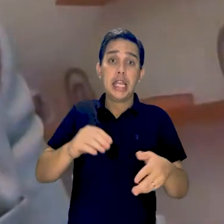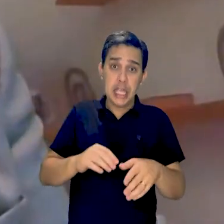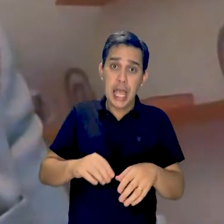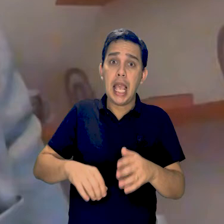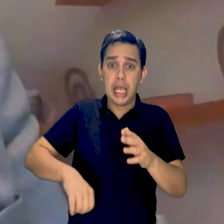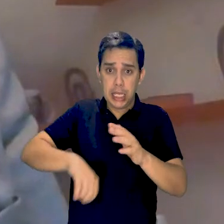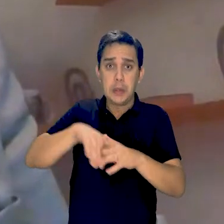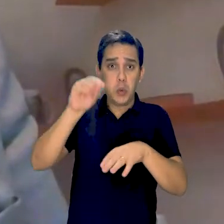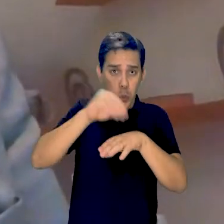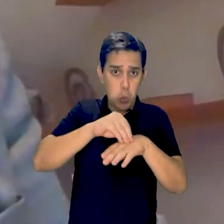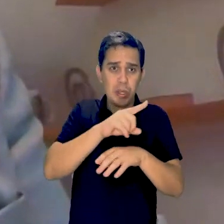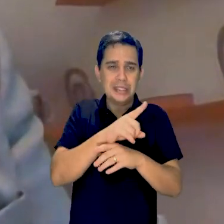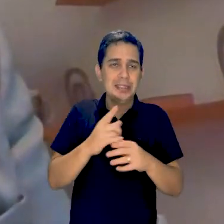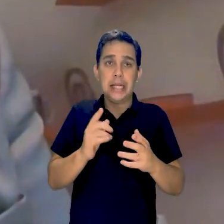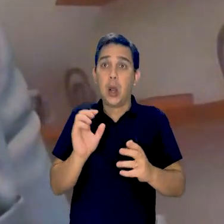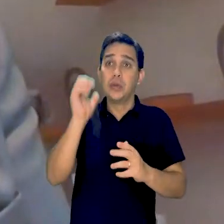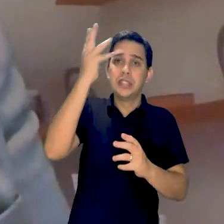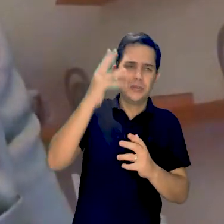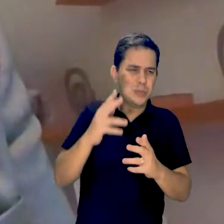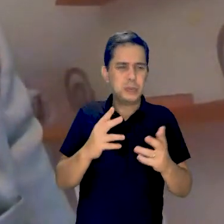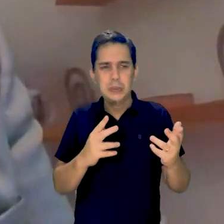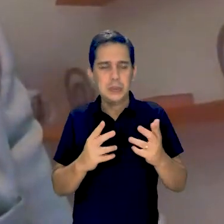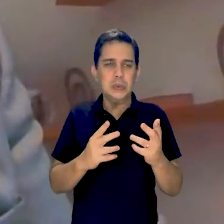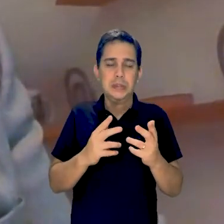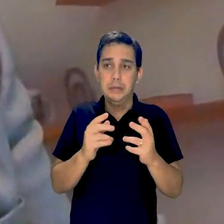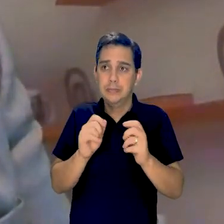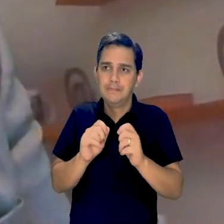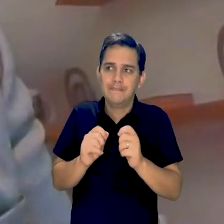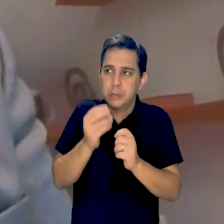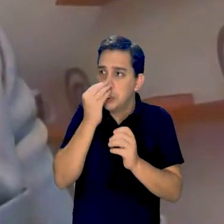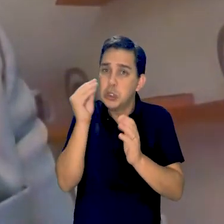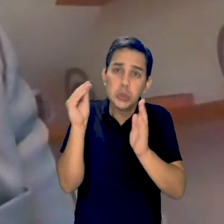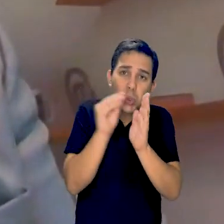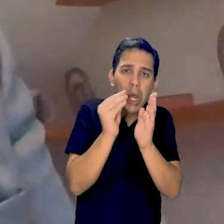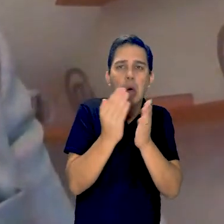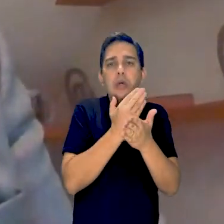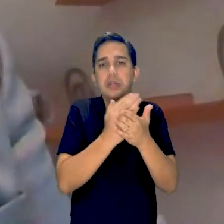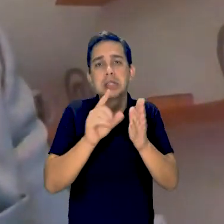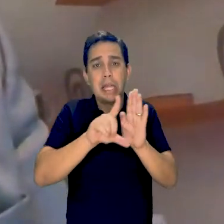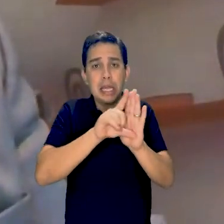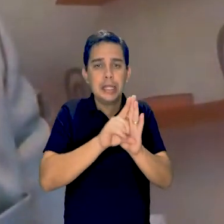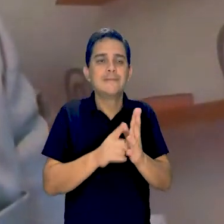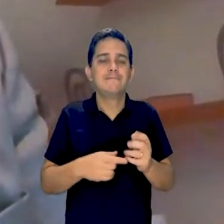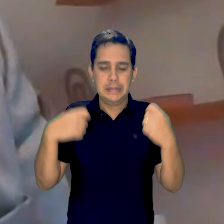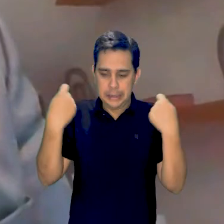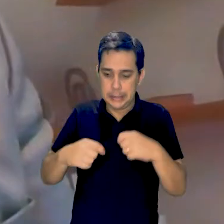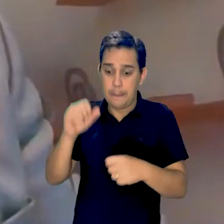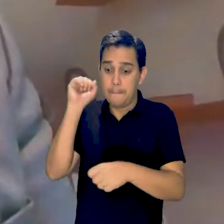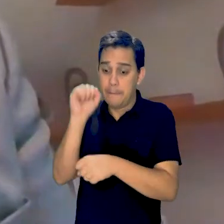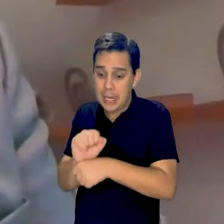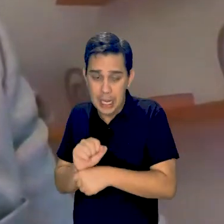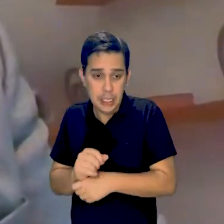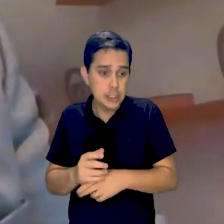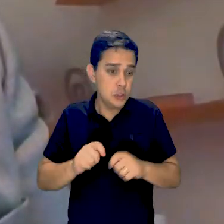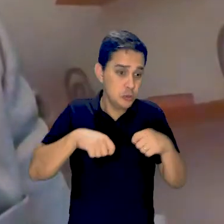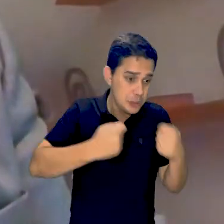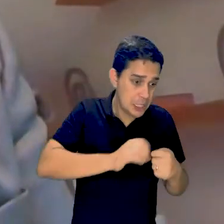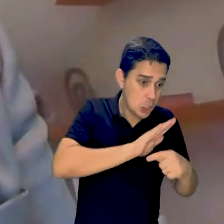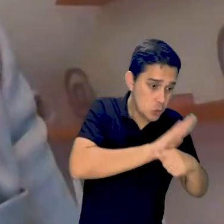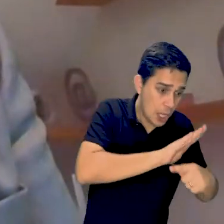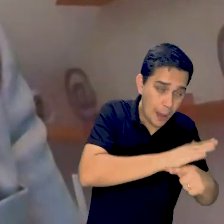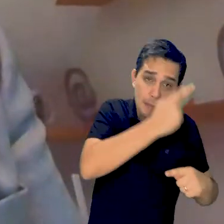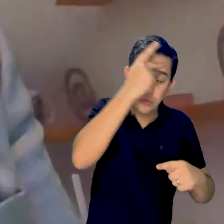uma mera inobservância do dever de cuidado na vida de relação, que a pessoa pare e tente de alguma forma